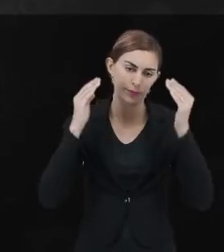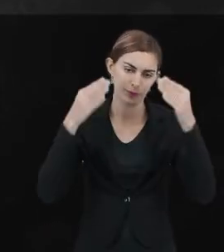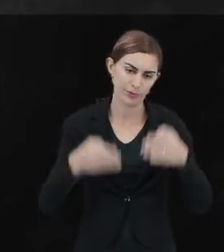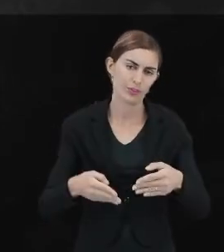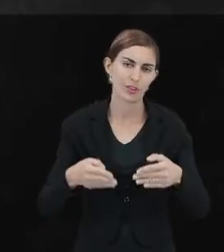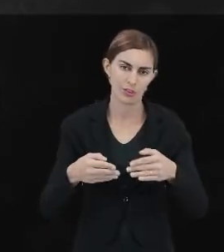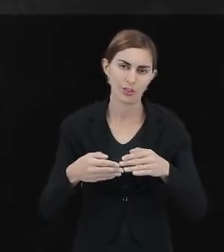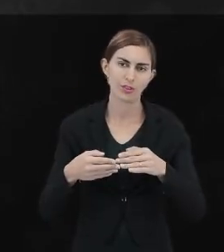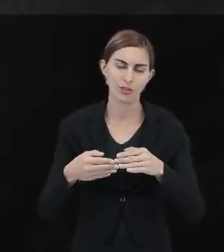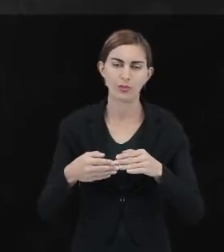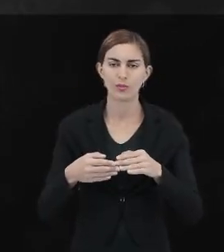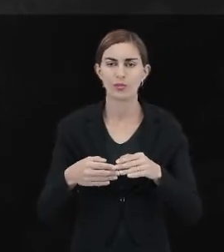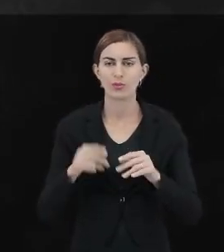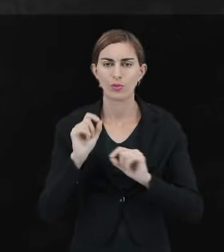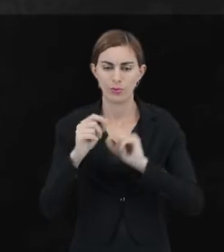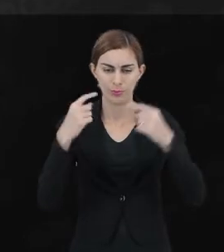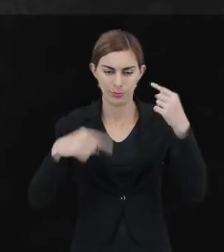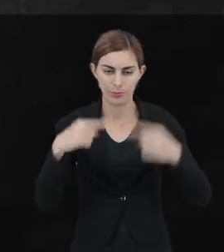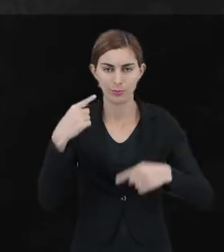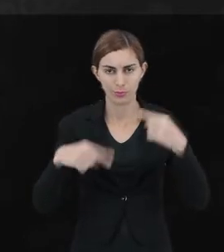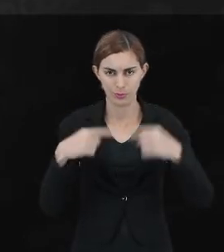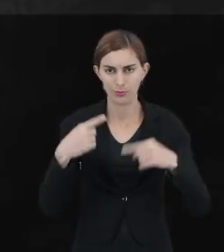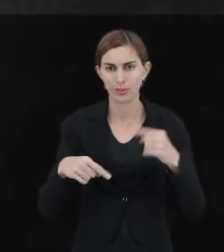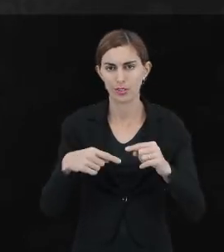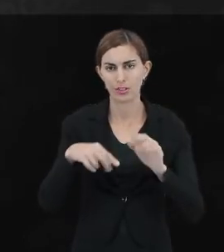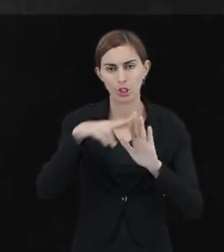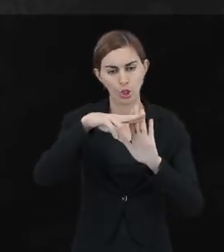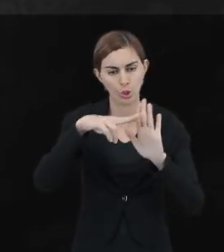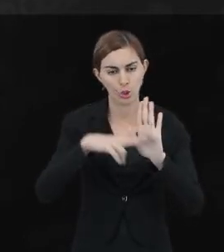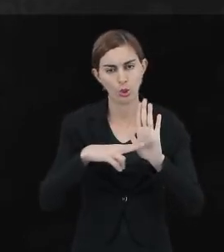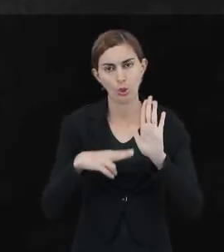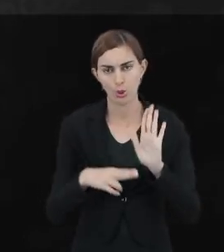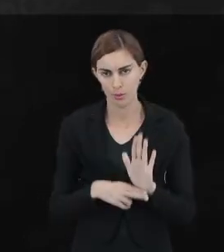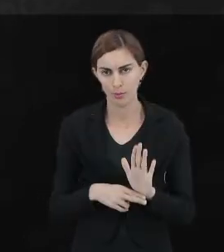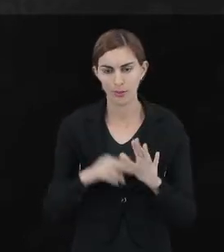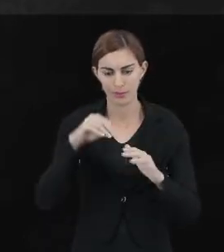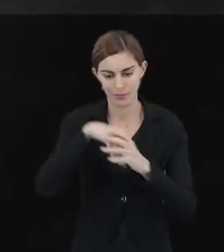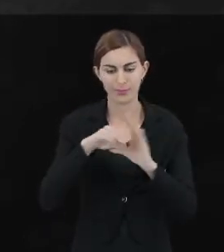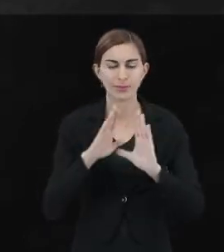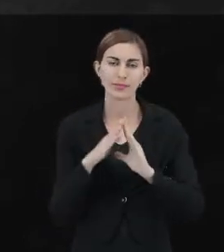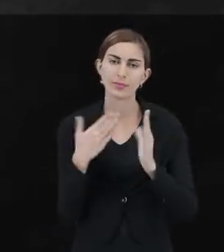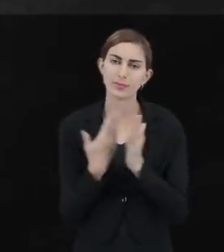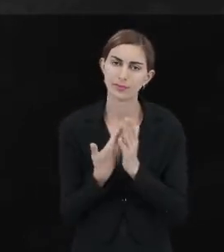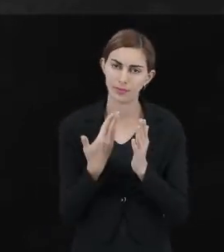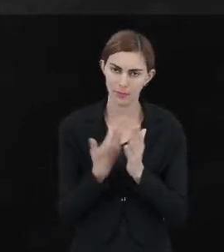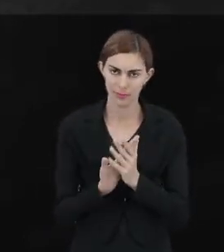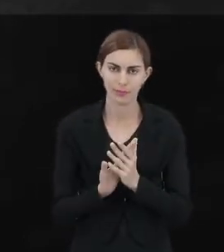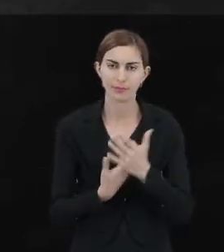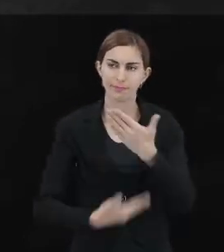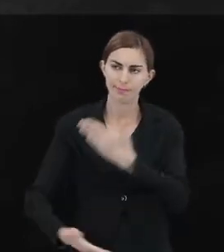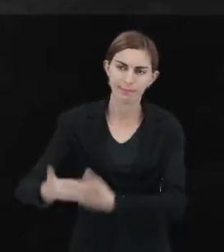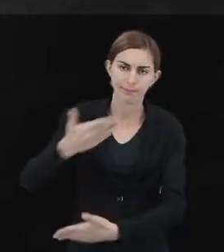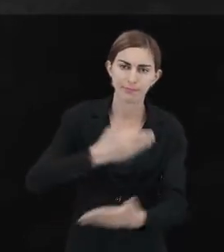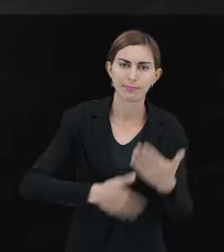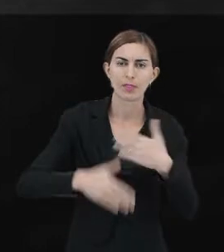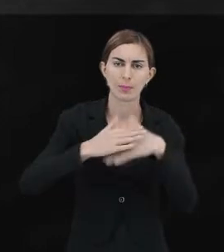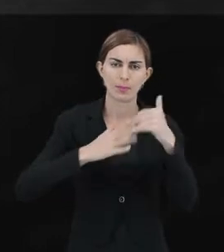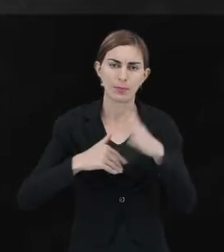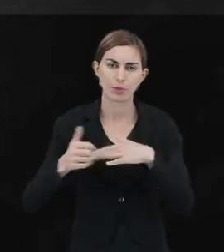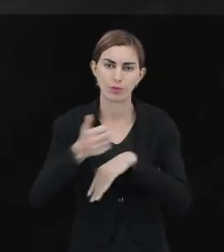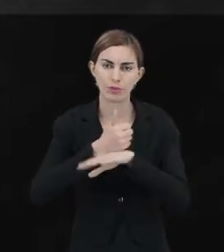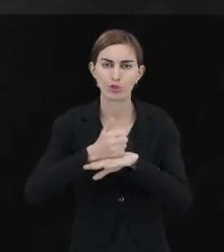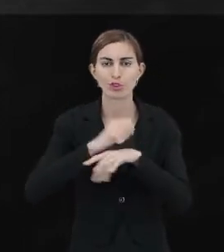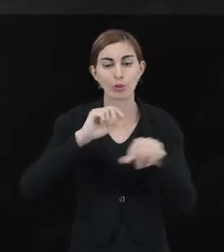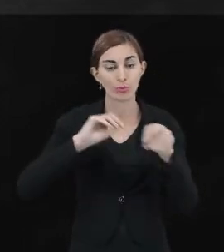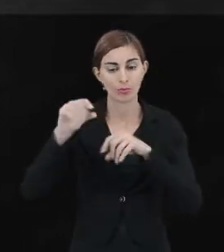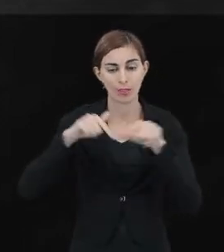práticas suscitadas na implementação das políticas ou normativas no âmbito da escola e, por isso, se relaciona com os